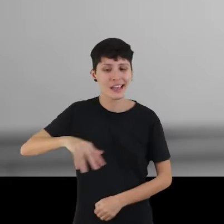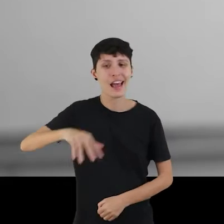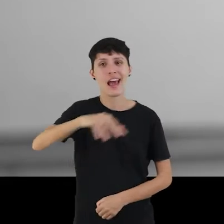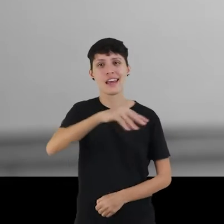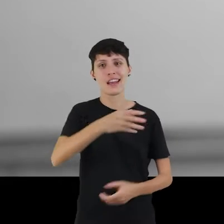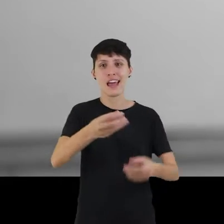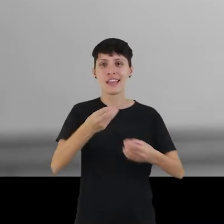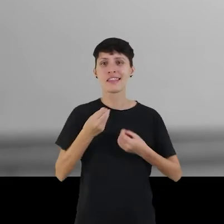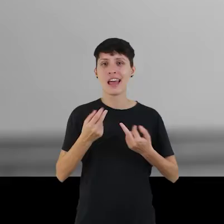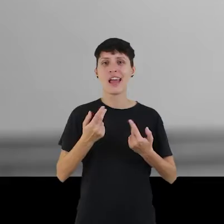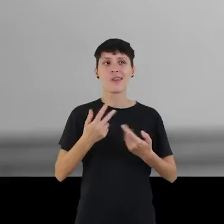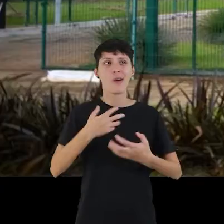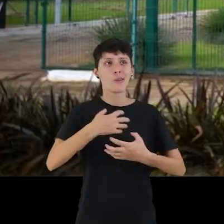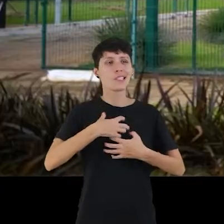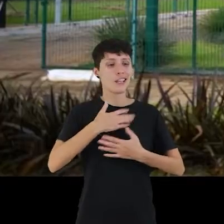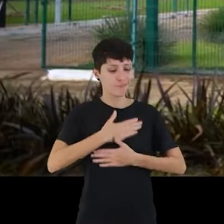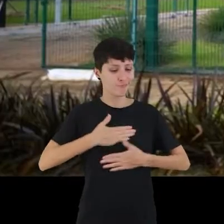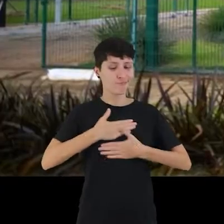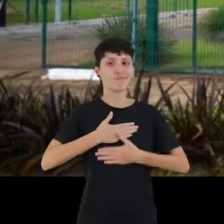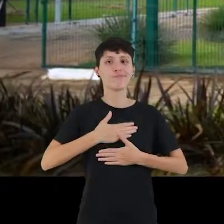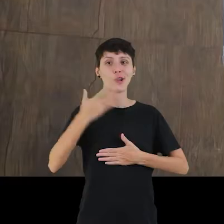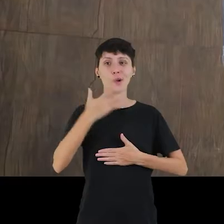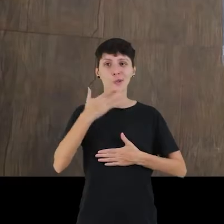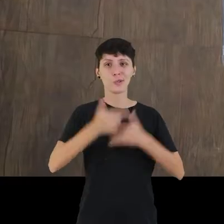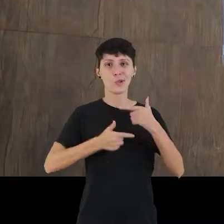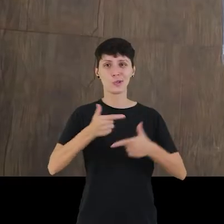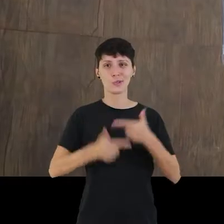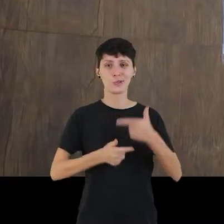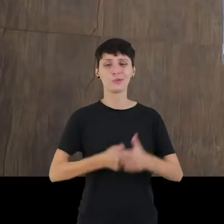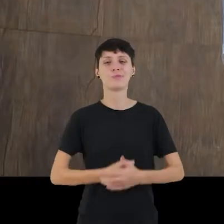que torna bastante gratificante o meu trabalho.